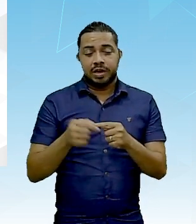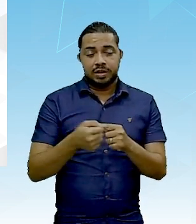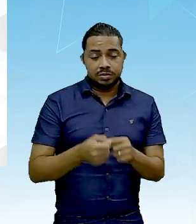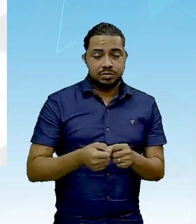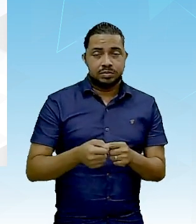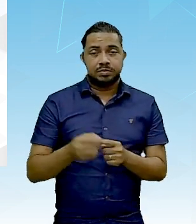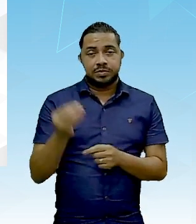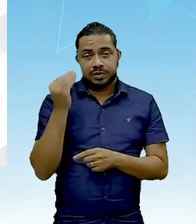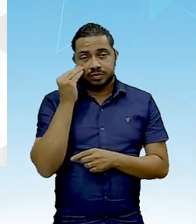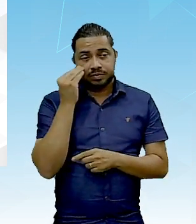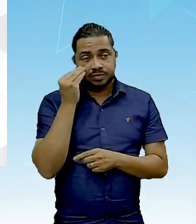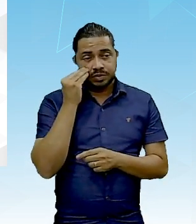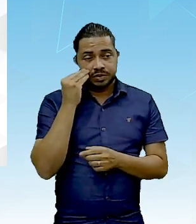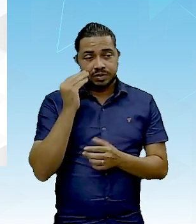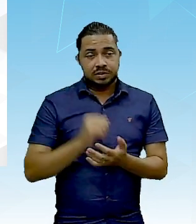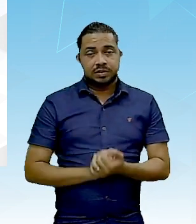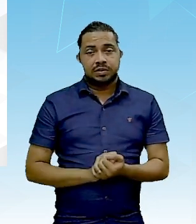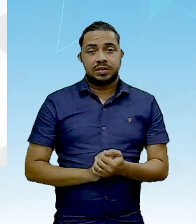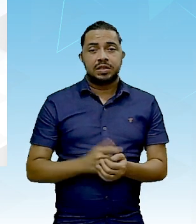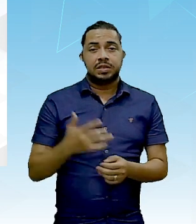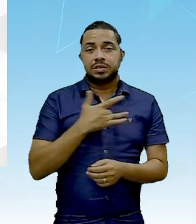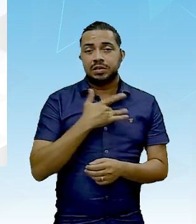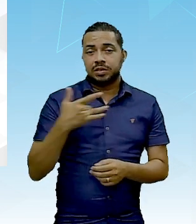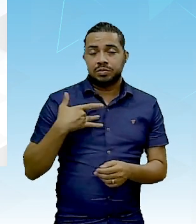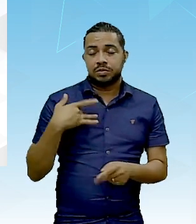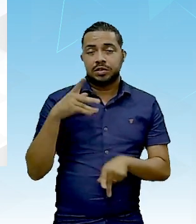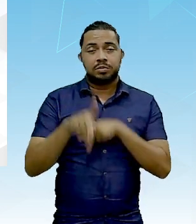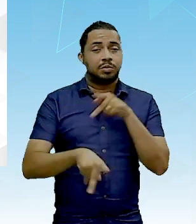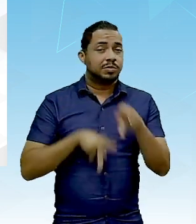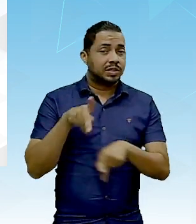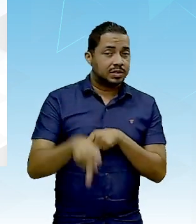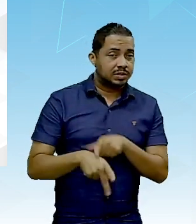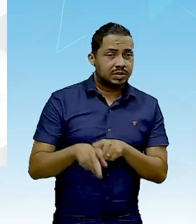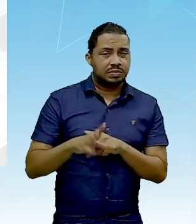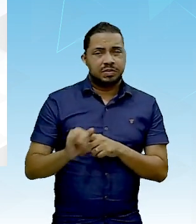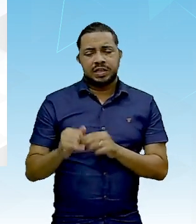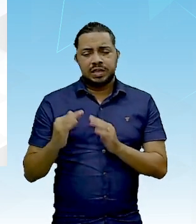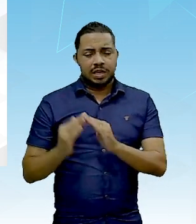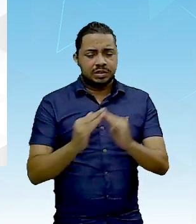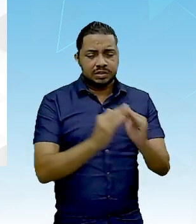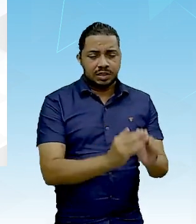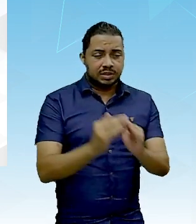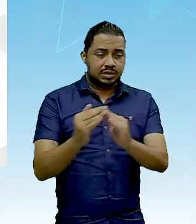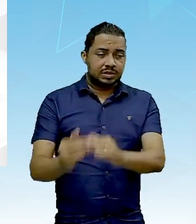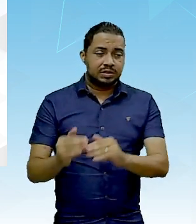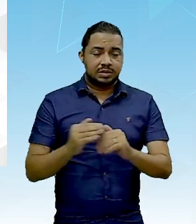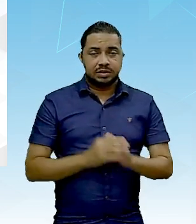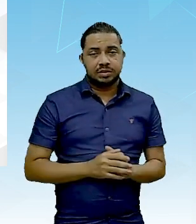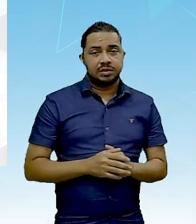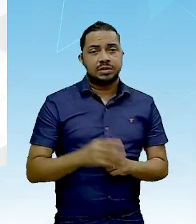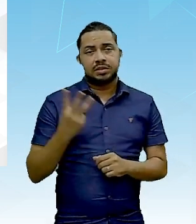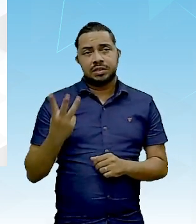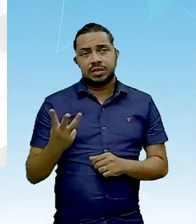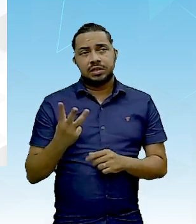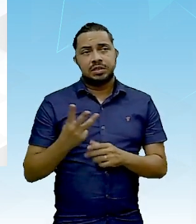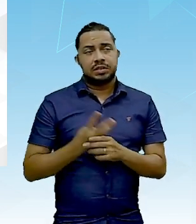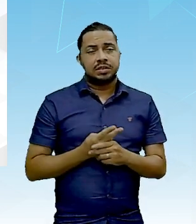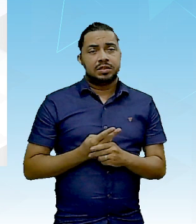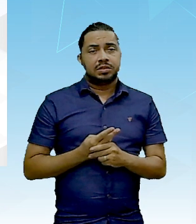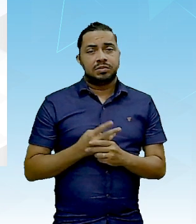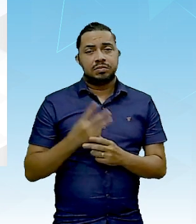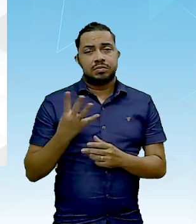verificar a saúde da população. Aí você vai de casa em casa aí durante 3, 4